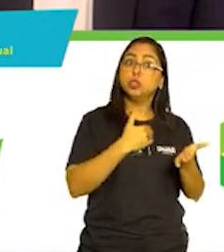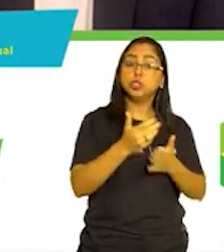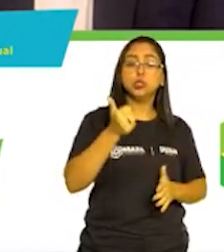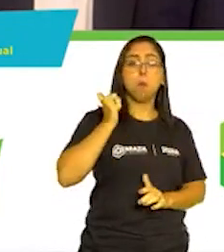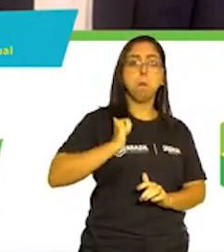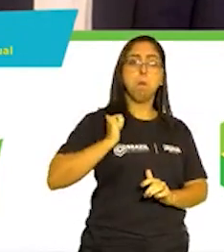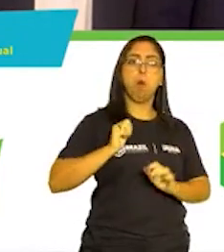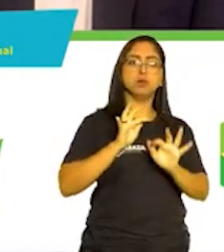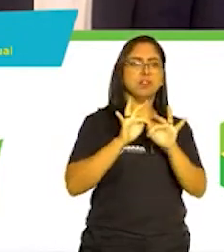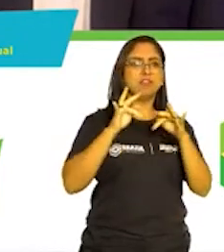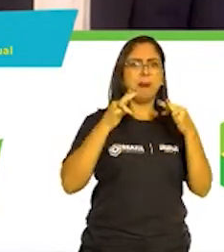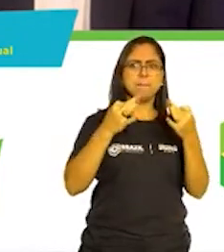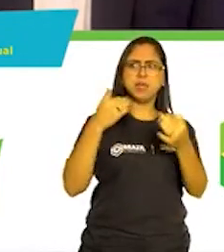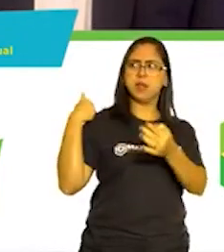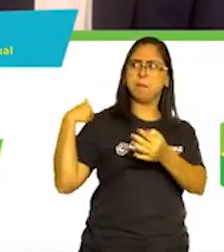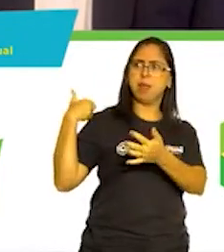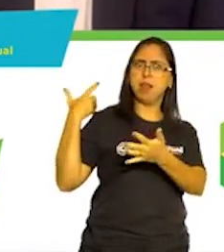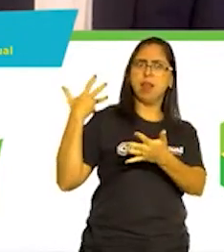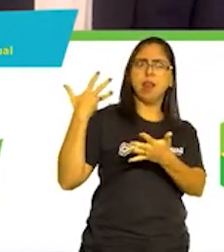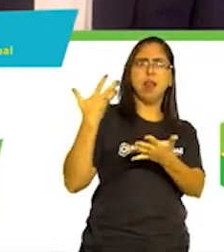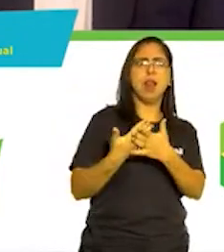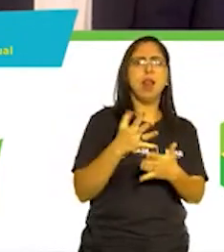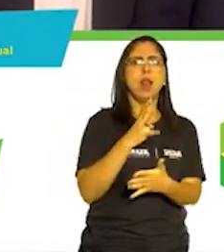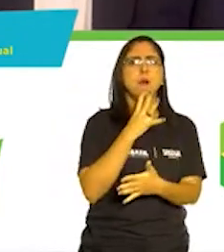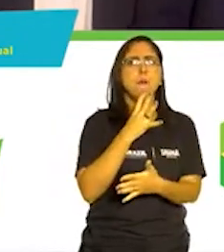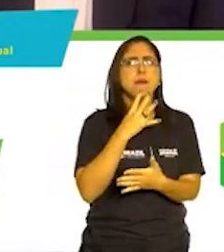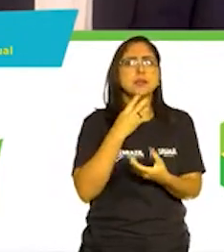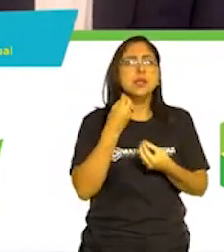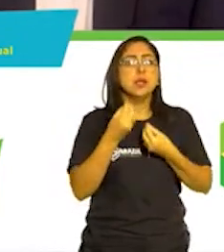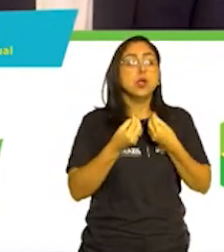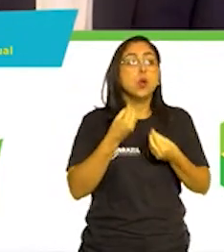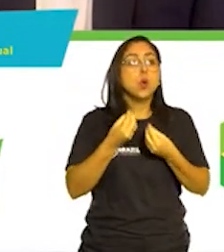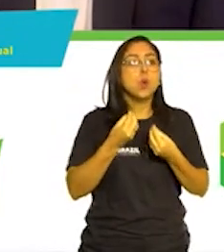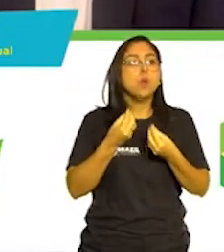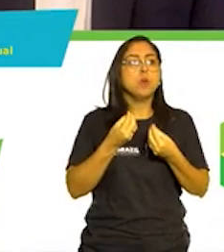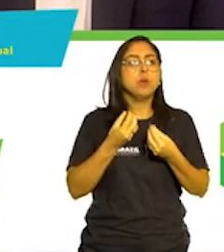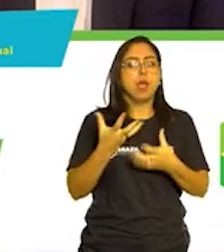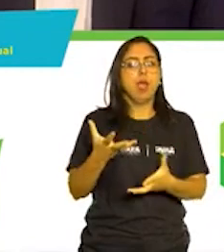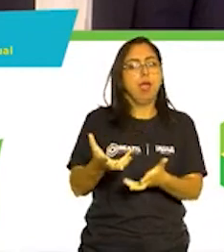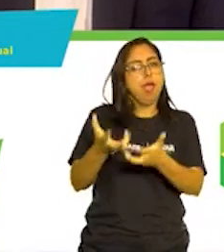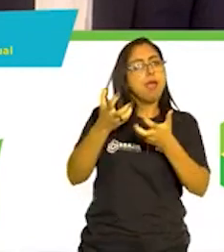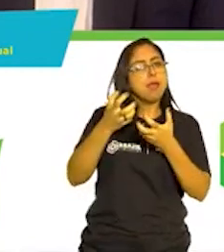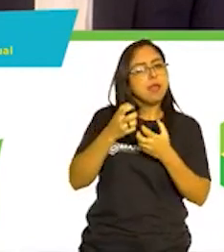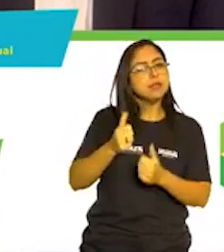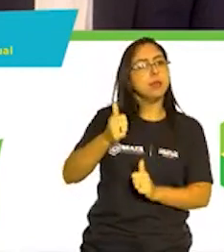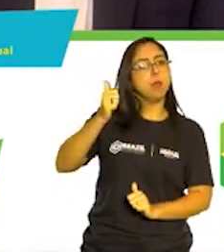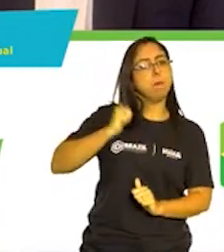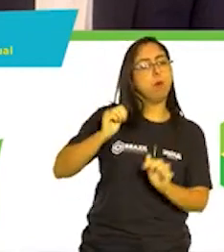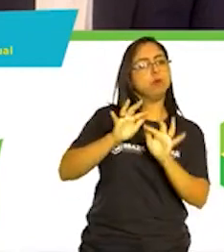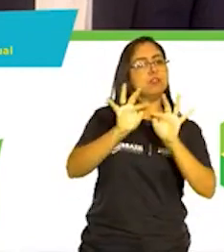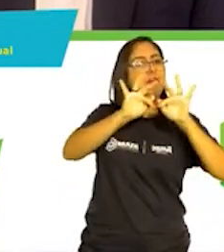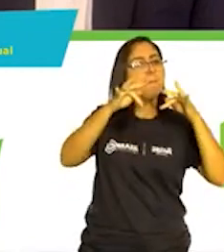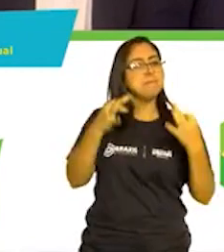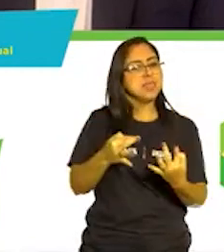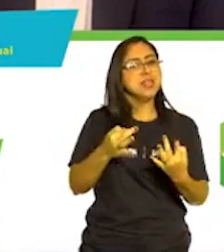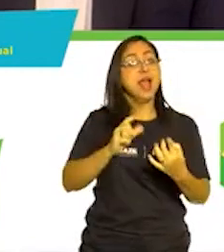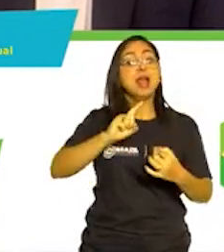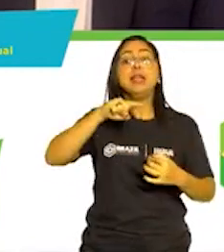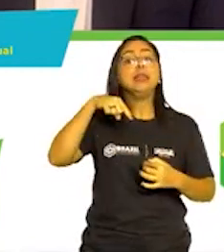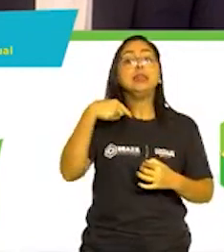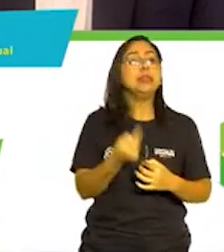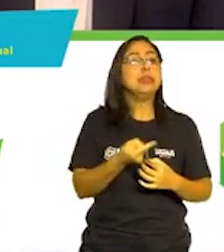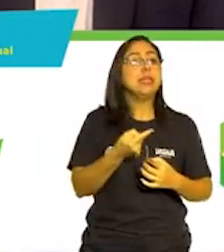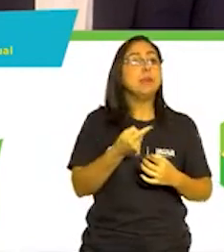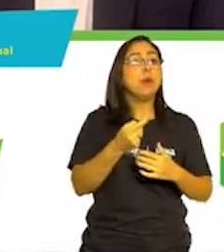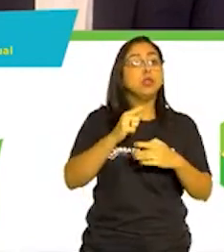como um dos criadores, que é como sair da Bolsa Família. Né? Ninguém, essa ideia de dizer ninguém